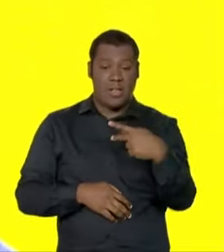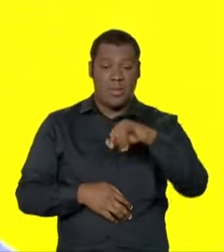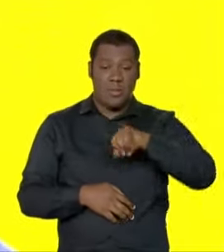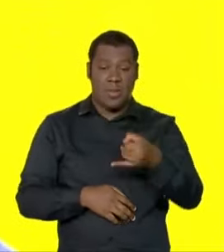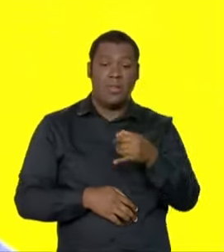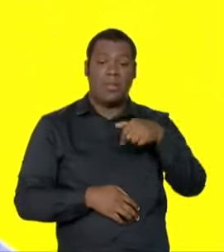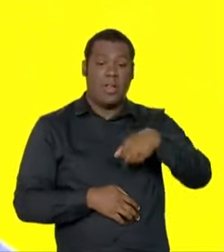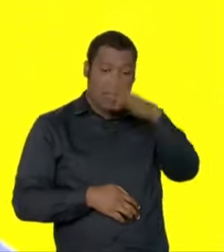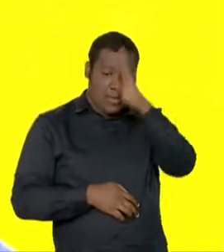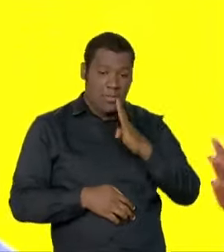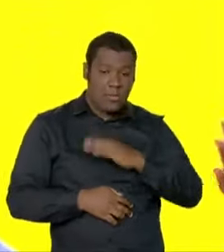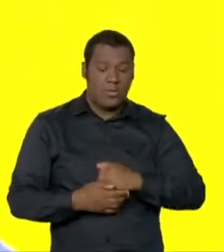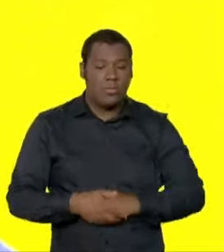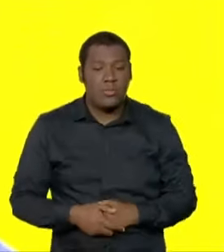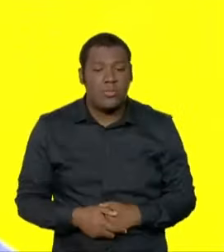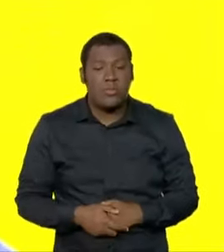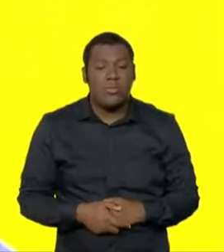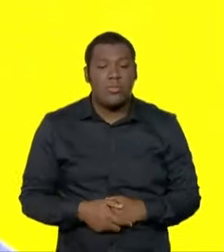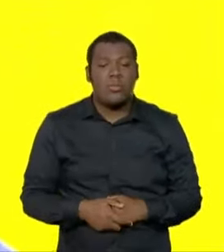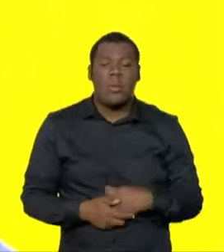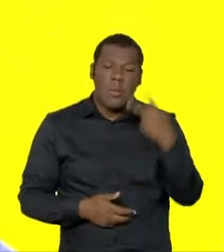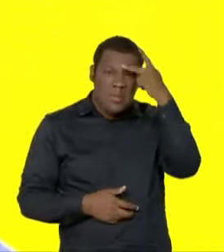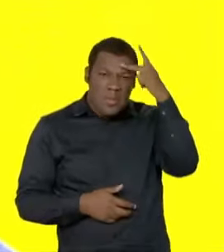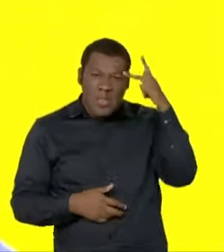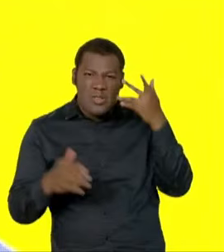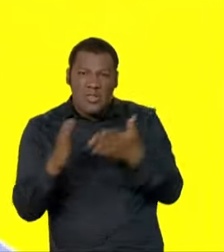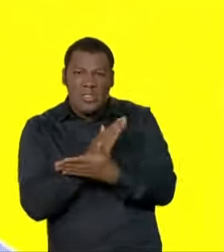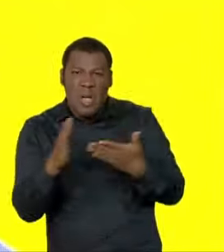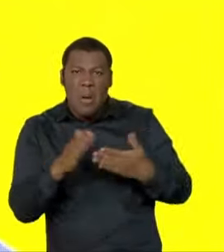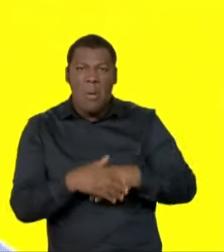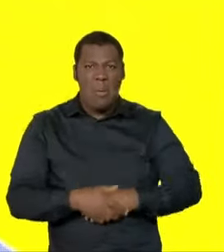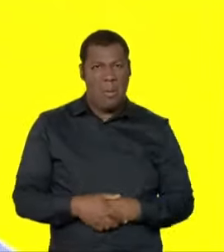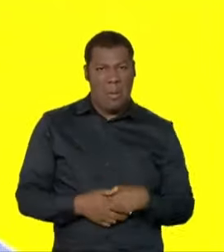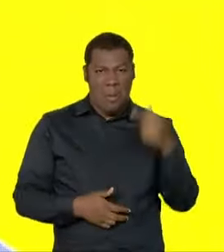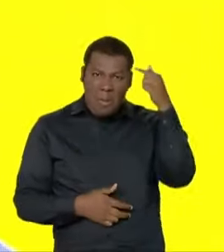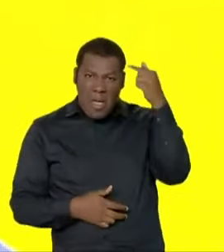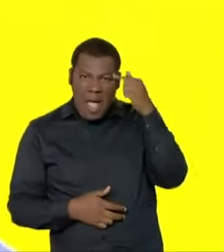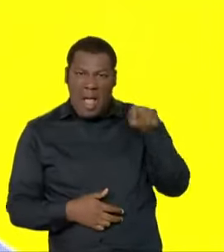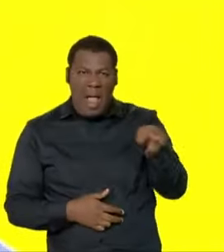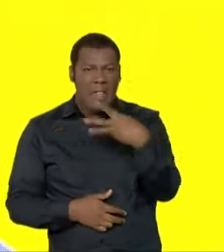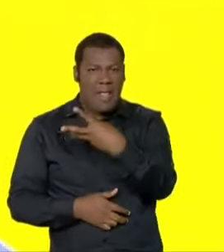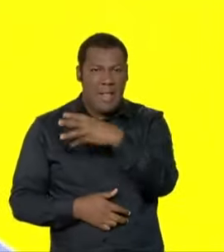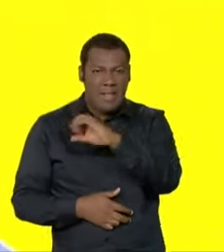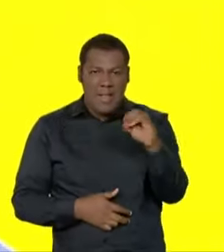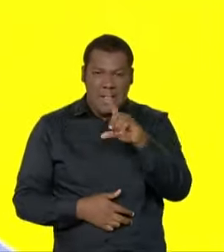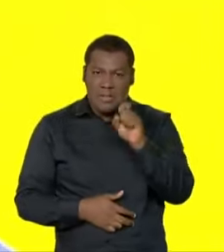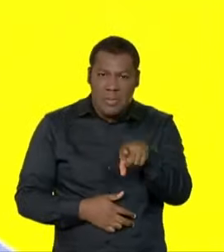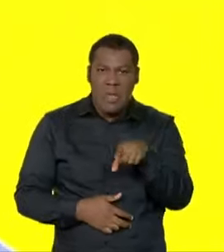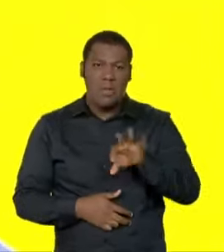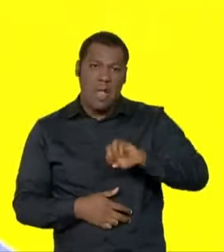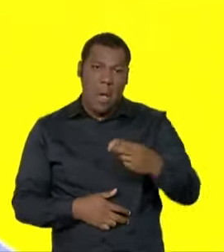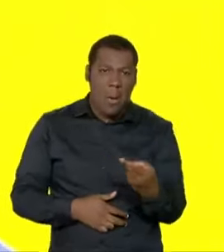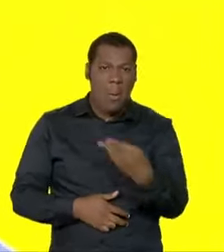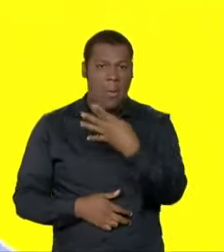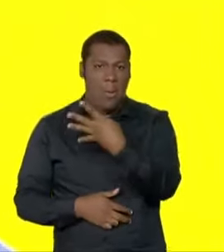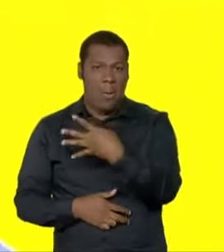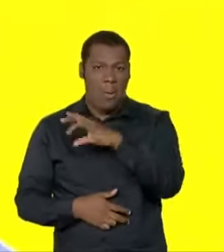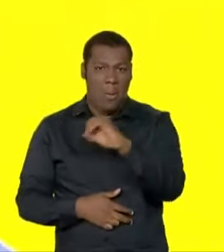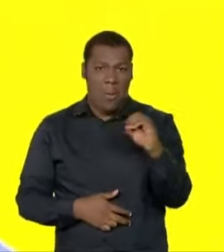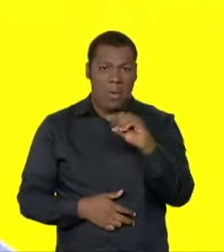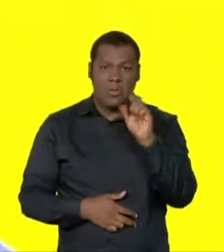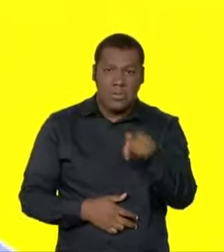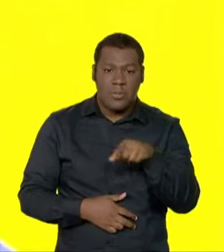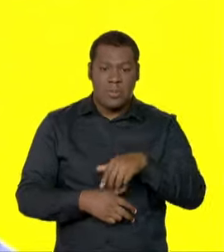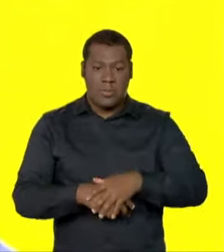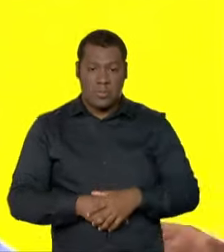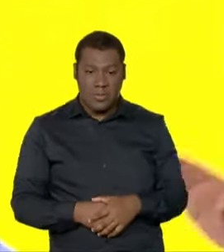são confundidas, porque a pessoa fala, mas ele fatura 300 mil, fatura 200 mil, fatura 400 mil, mas o que ele